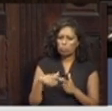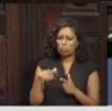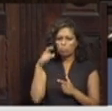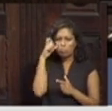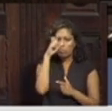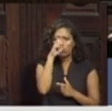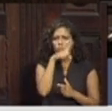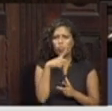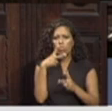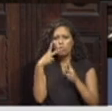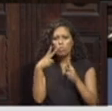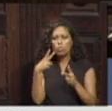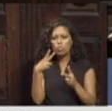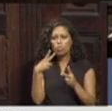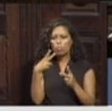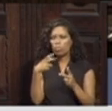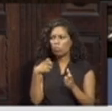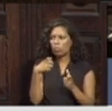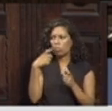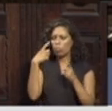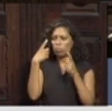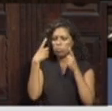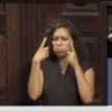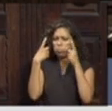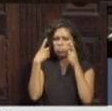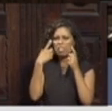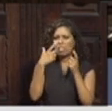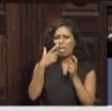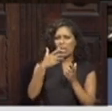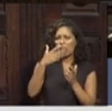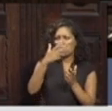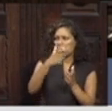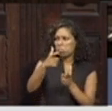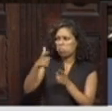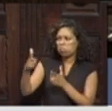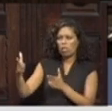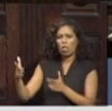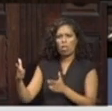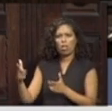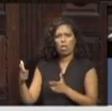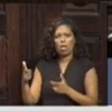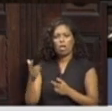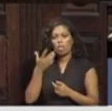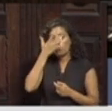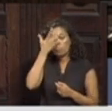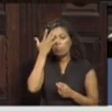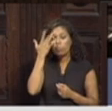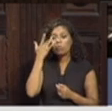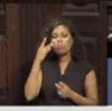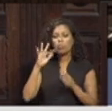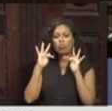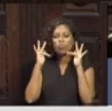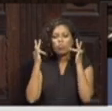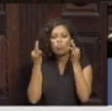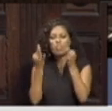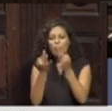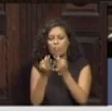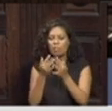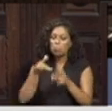está acontecendo no município de Angra dos Reis há alguns meses, mas que nos últimos 15 dias, nas últimas